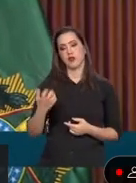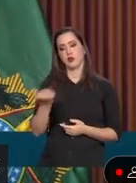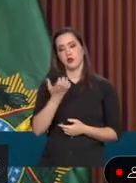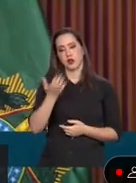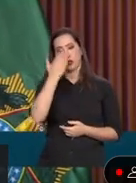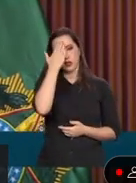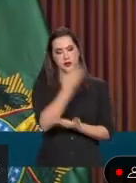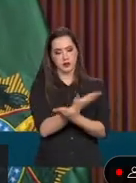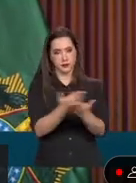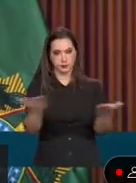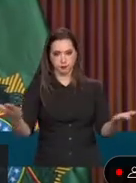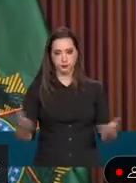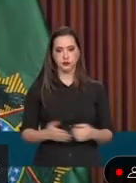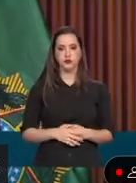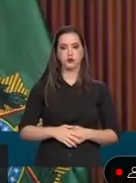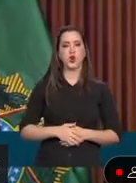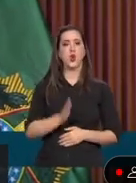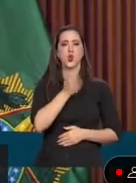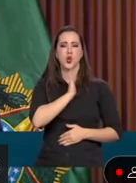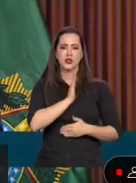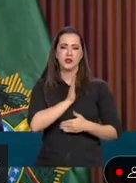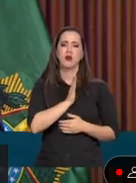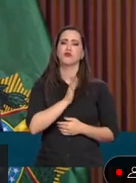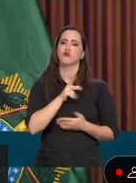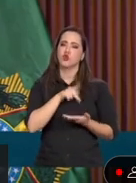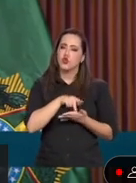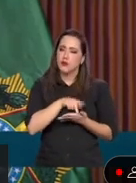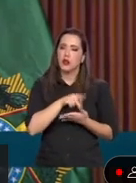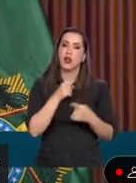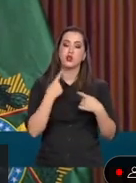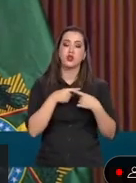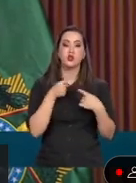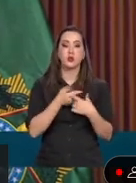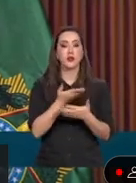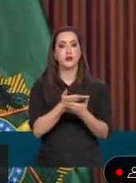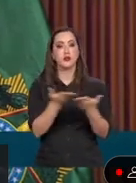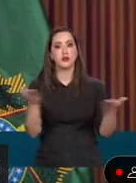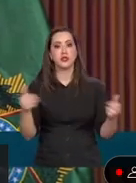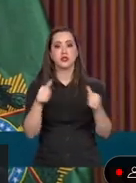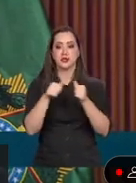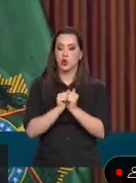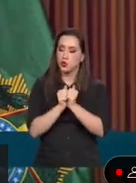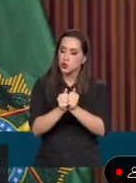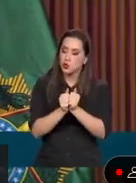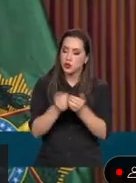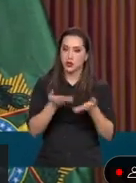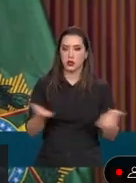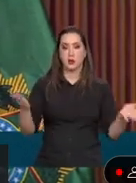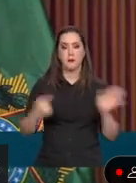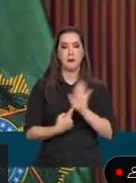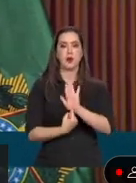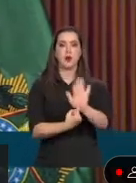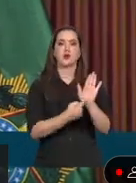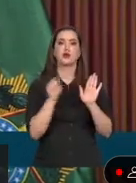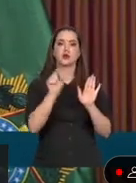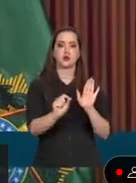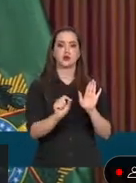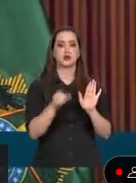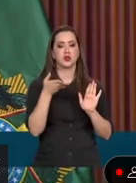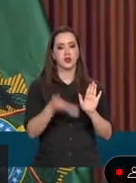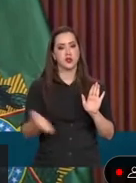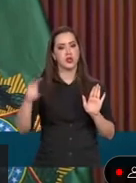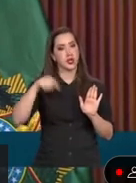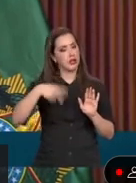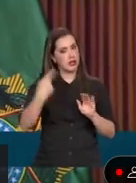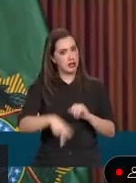vocês, do fundo do coração, porque esse gesto de vocês aqui é uma demonstração de que aqui,